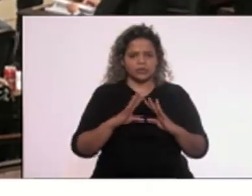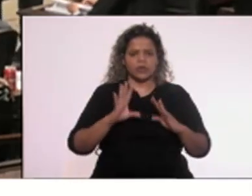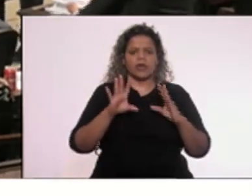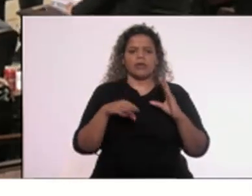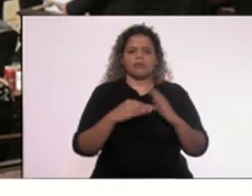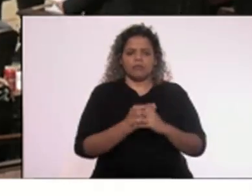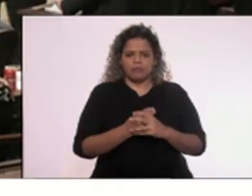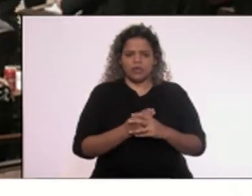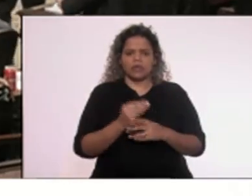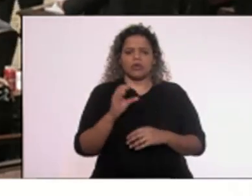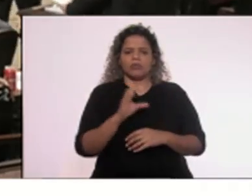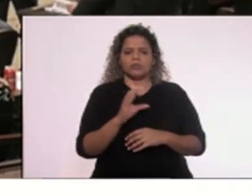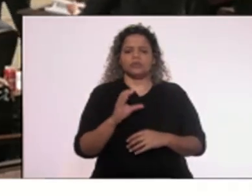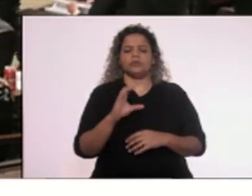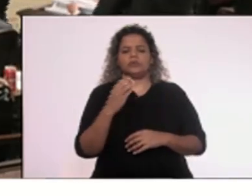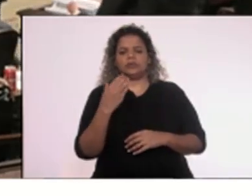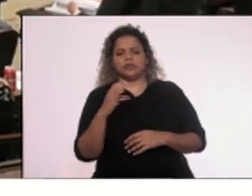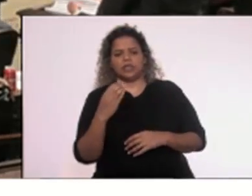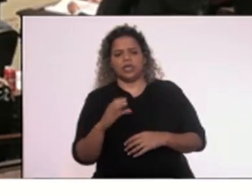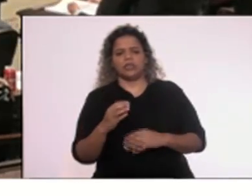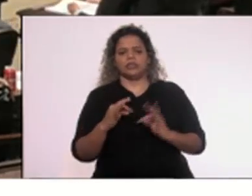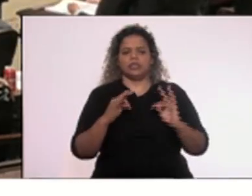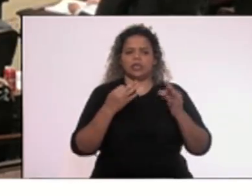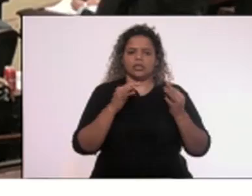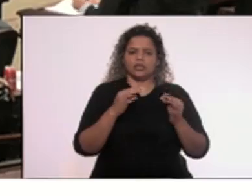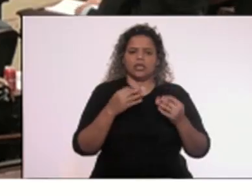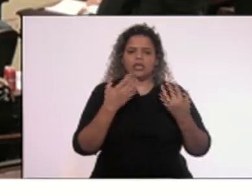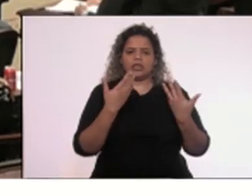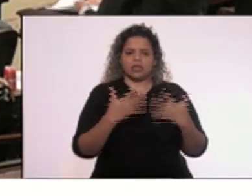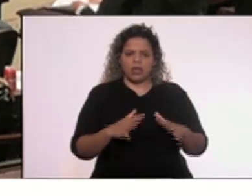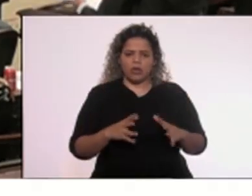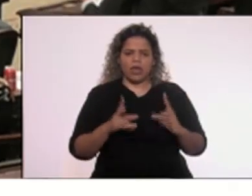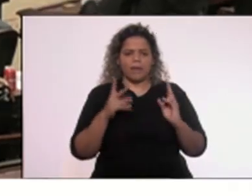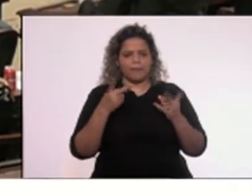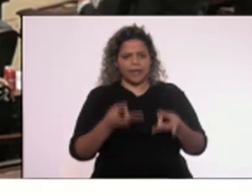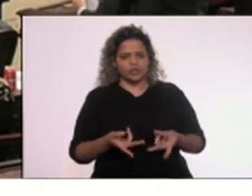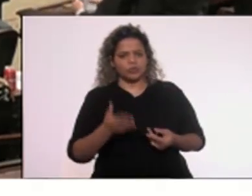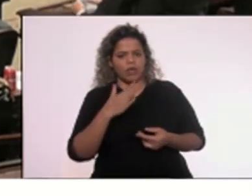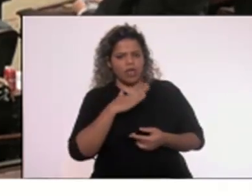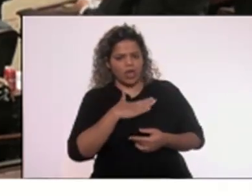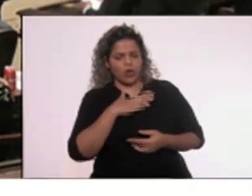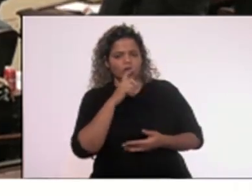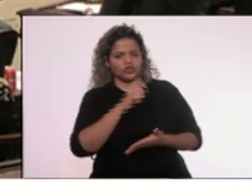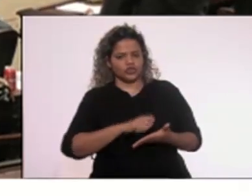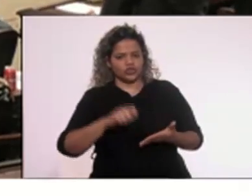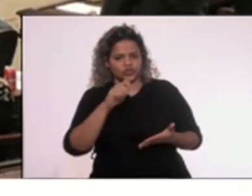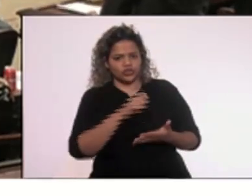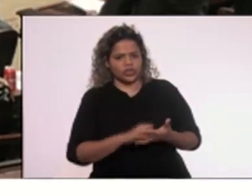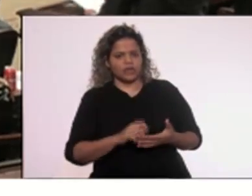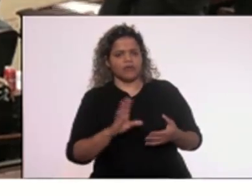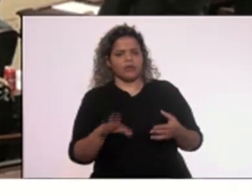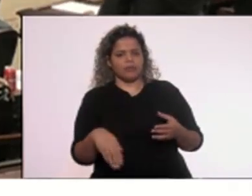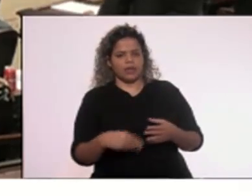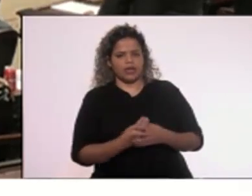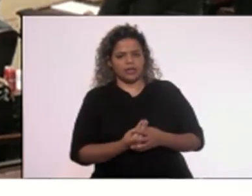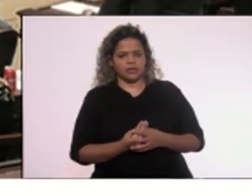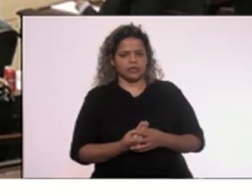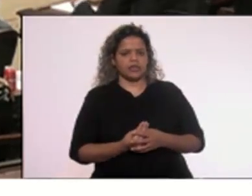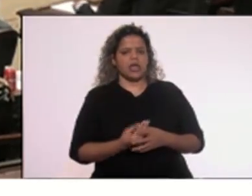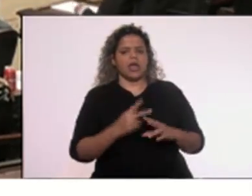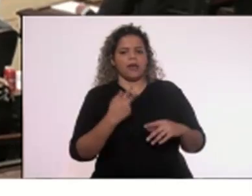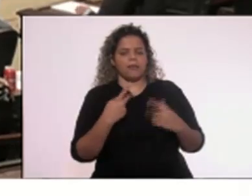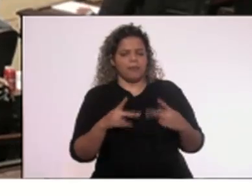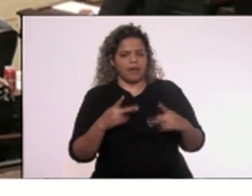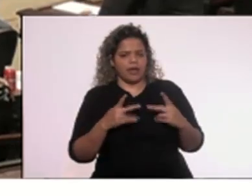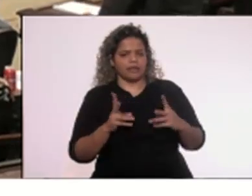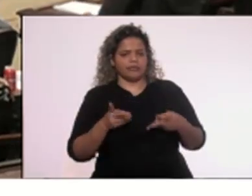emendas da Comissão de Ciência e Tecnologia não querem dar o caráter permanente. Eu escrevo isso na emenda. É para dar o